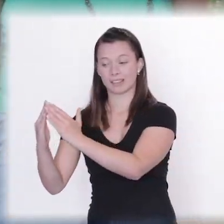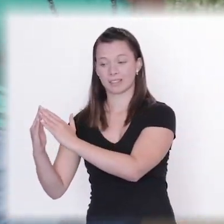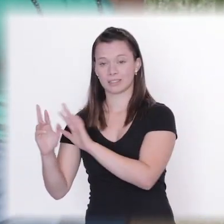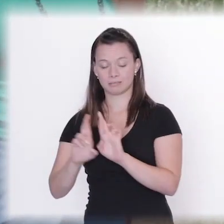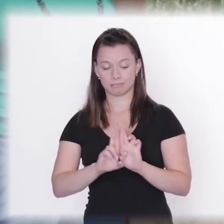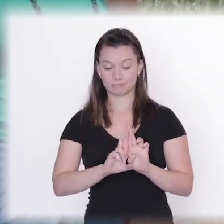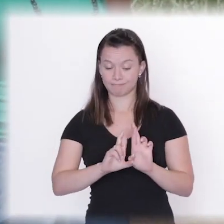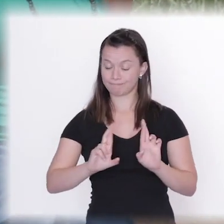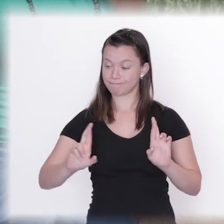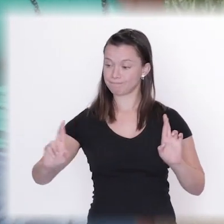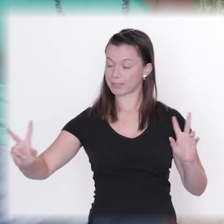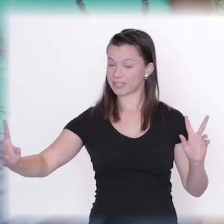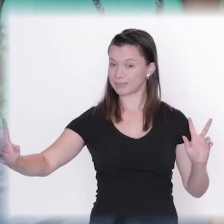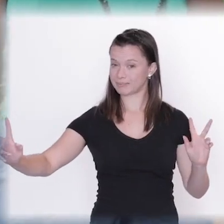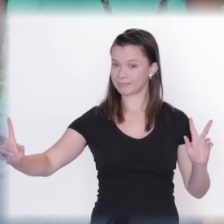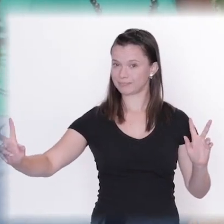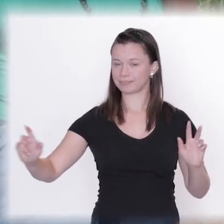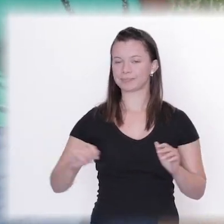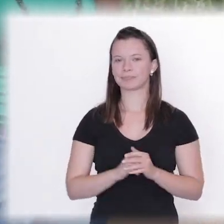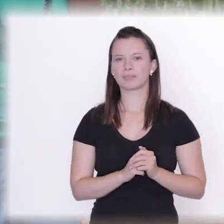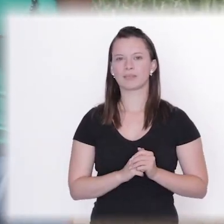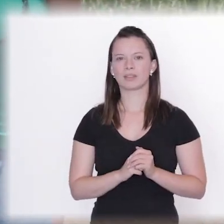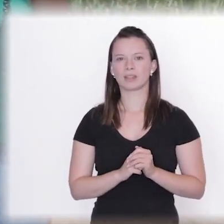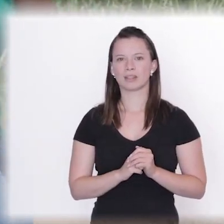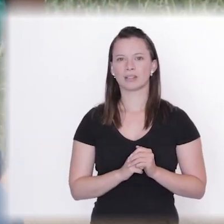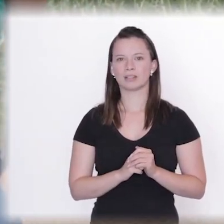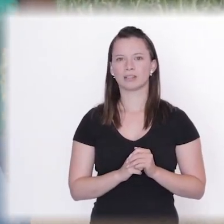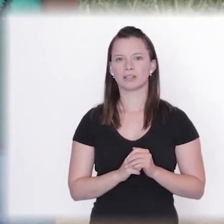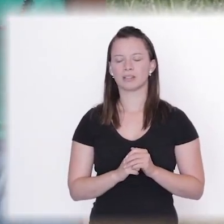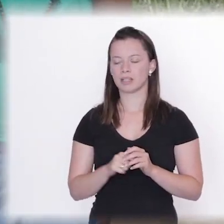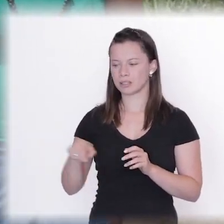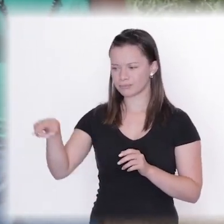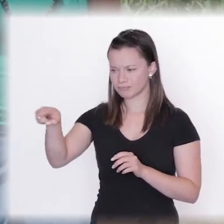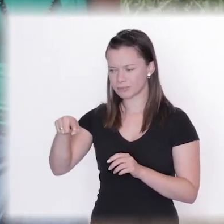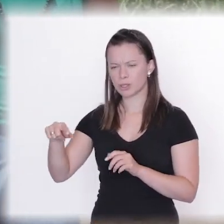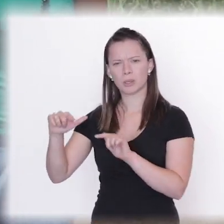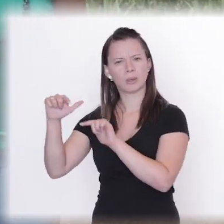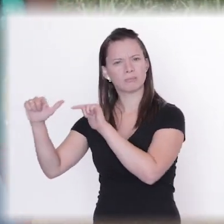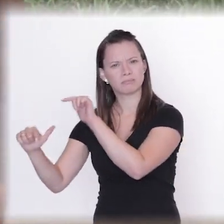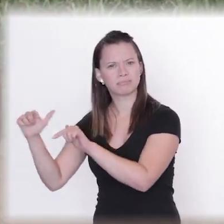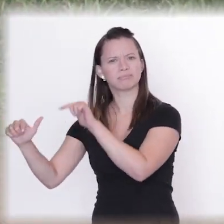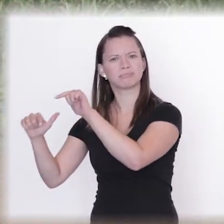entendida enquanto local de moradia da classe trabalhadora. Eu acho que o